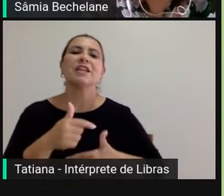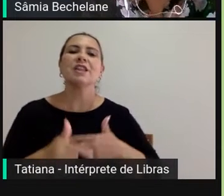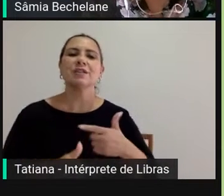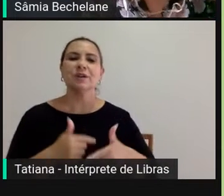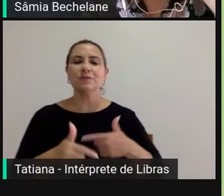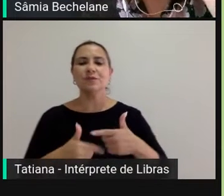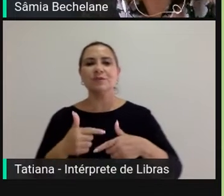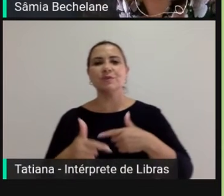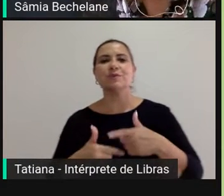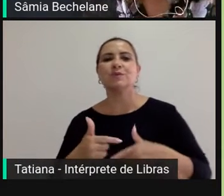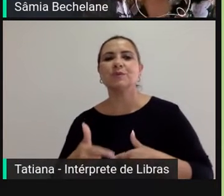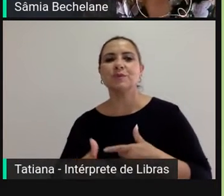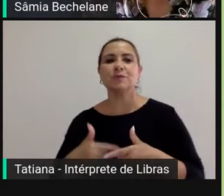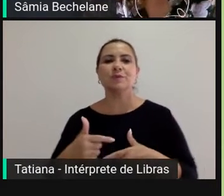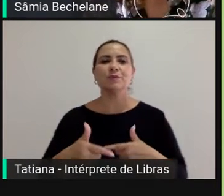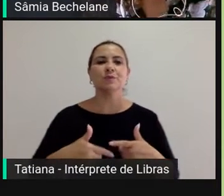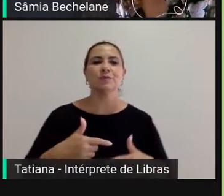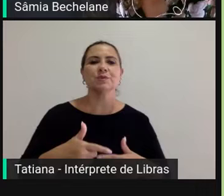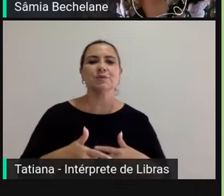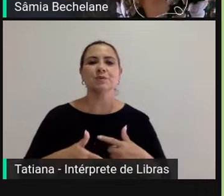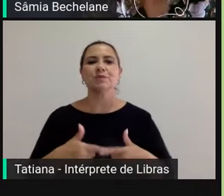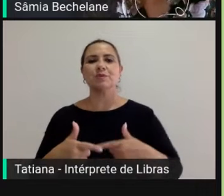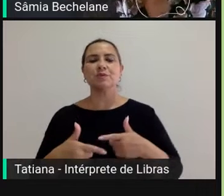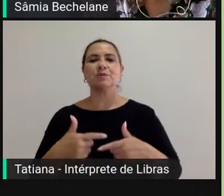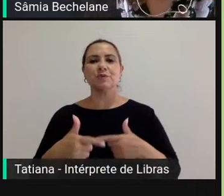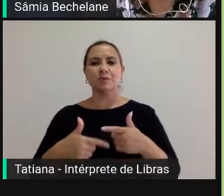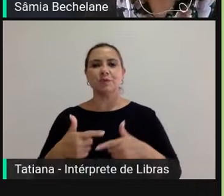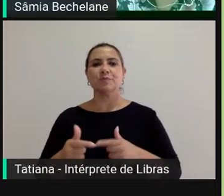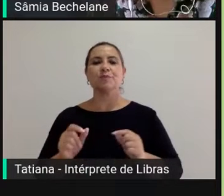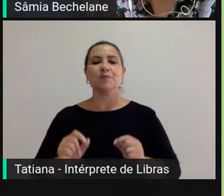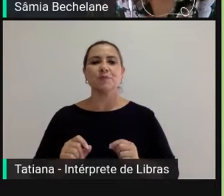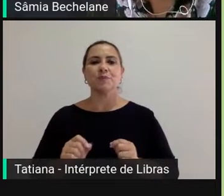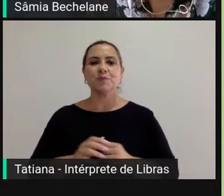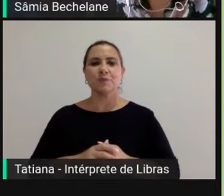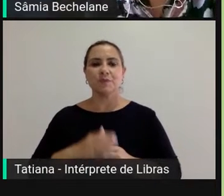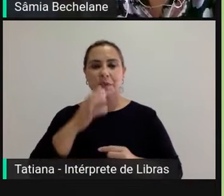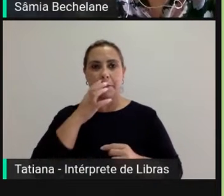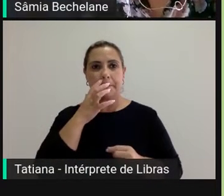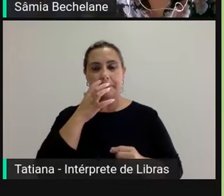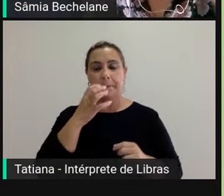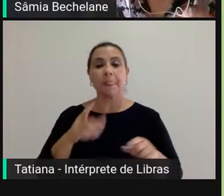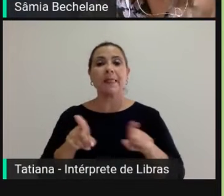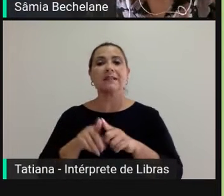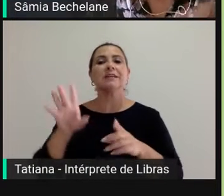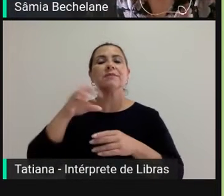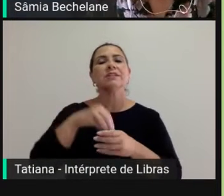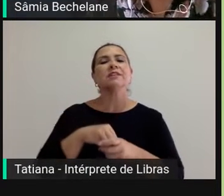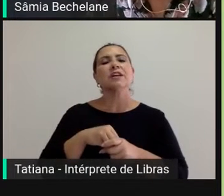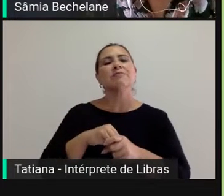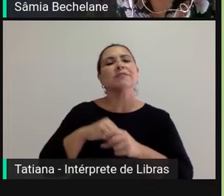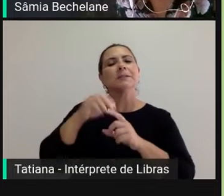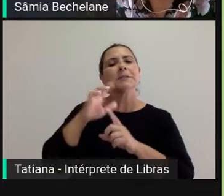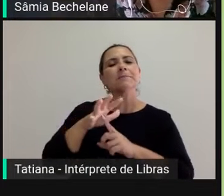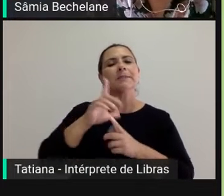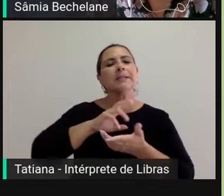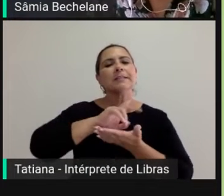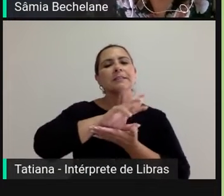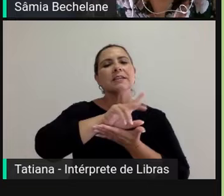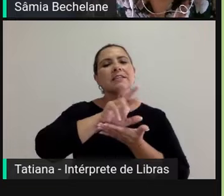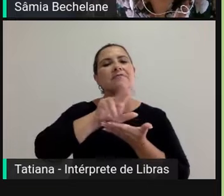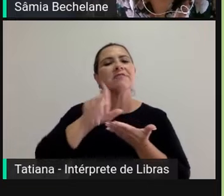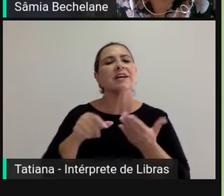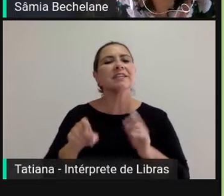movimentando nessas diferentes funções, digamos. Então, dentro desse guarda-chuva etnográfico, digamos, desse